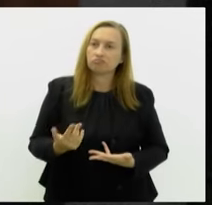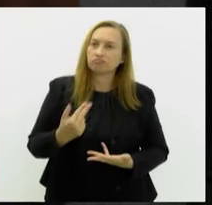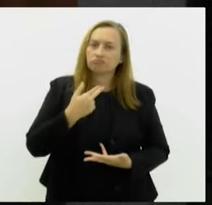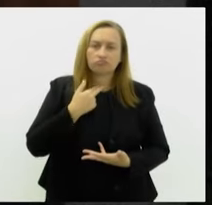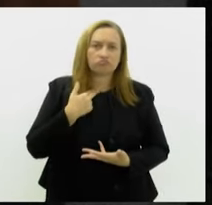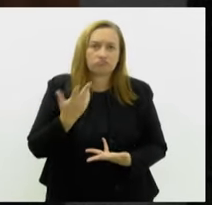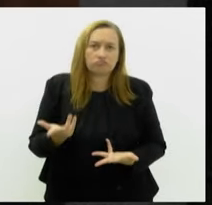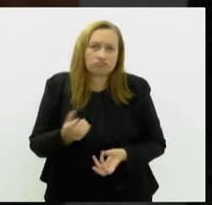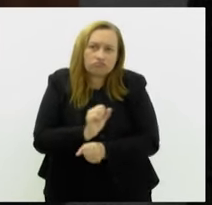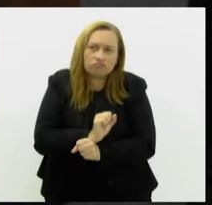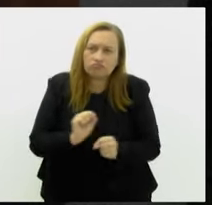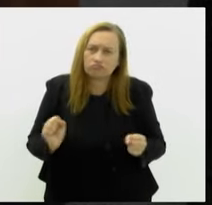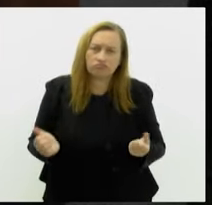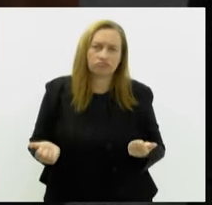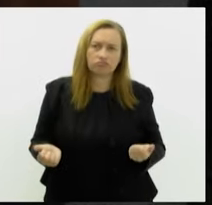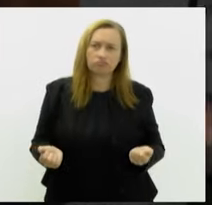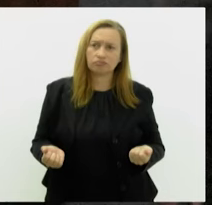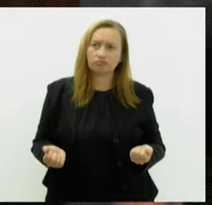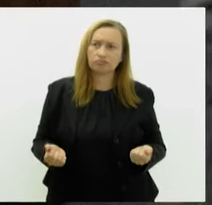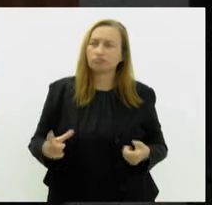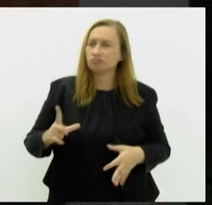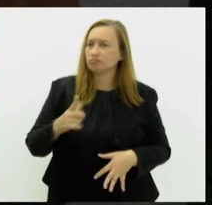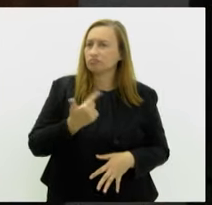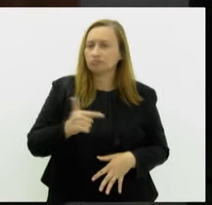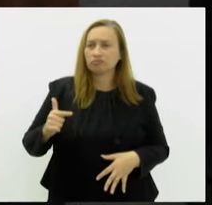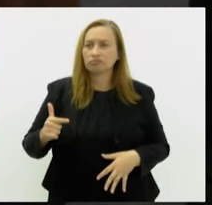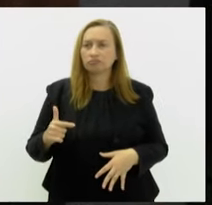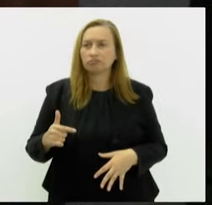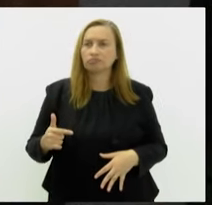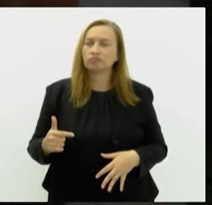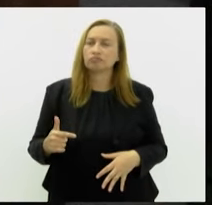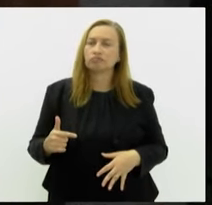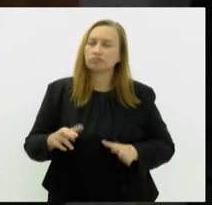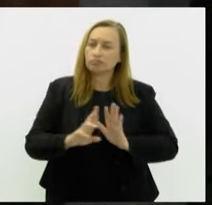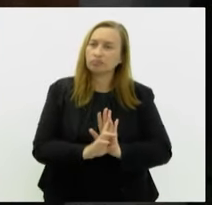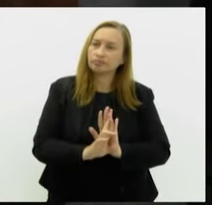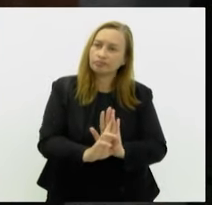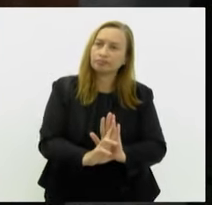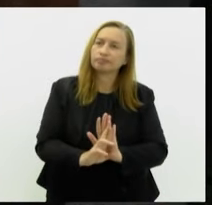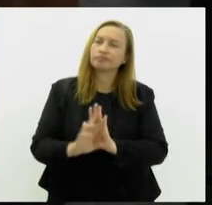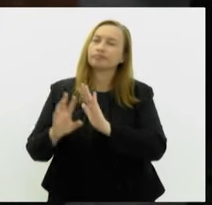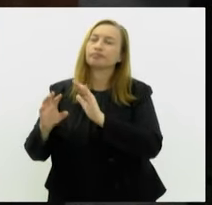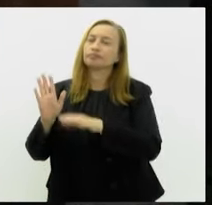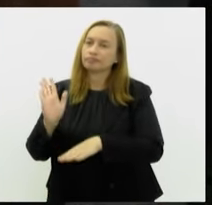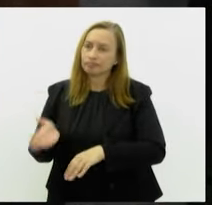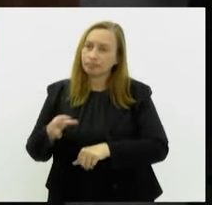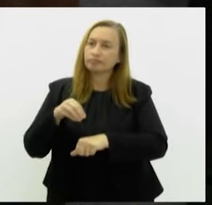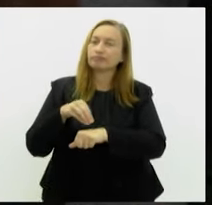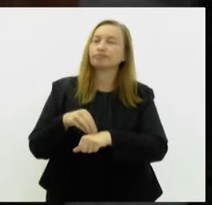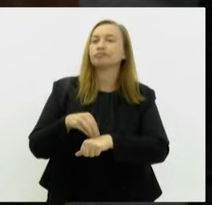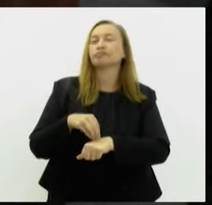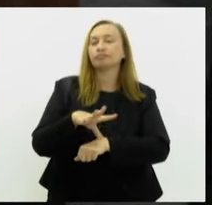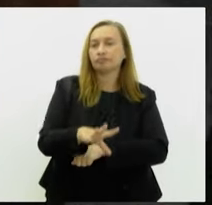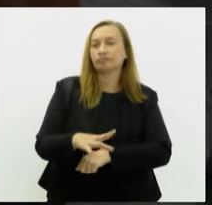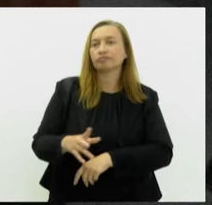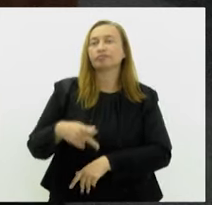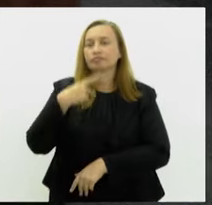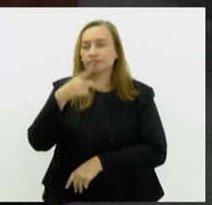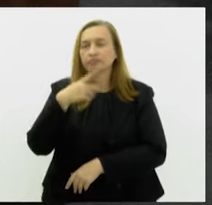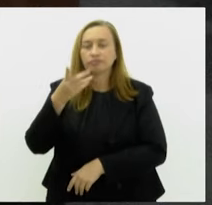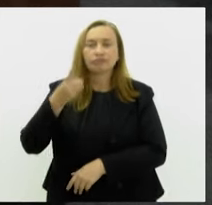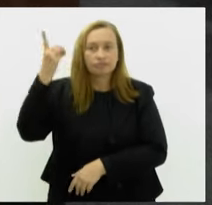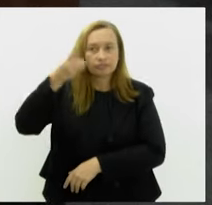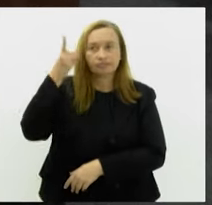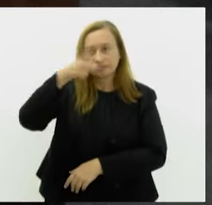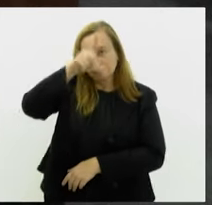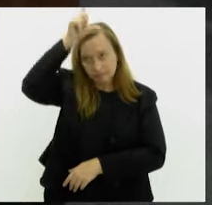Conselho Gestor a presença aí das organizações já indicadas na fala do deputado Luiz Paulo,